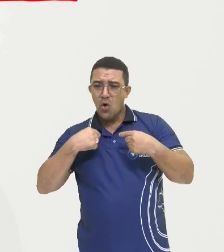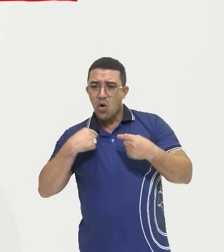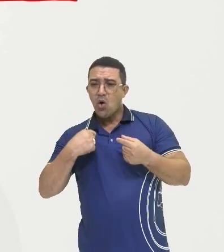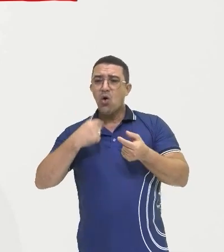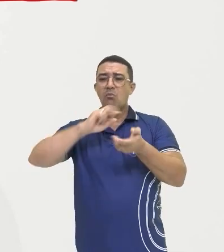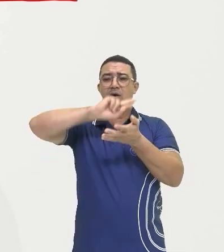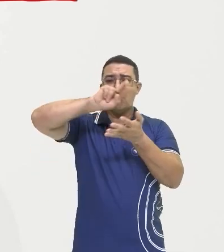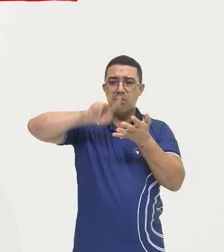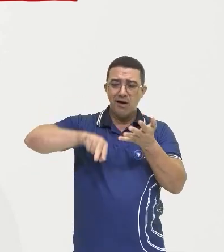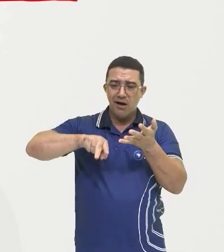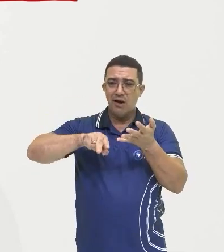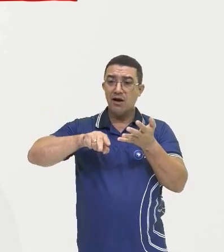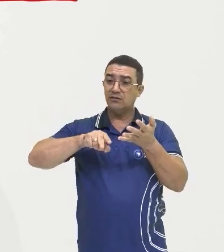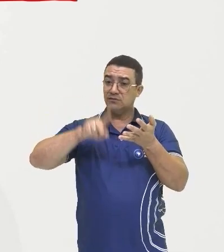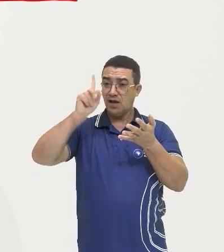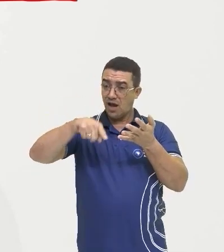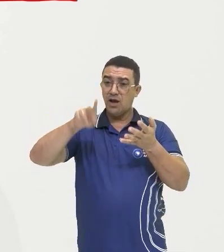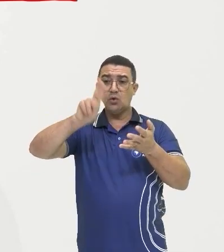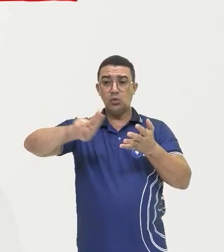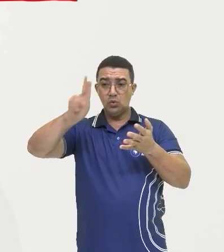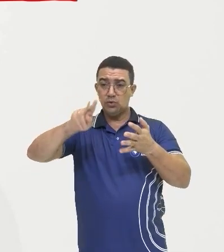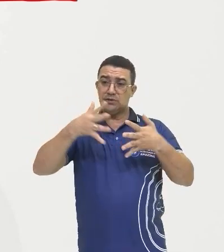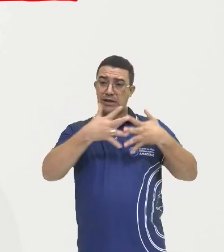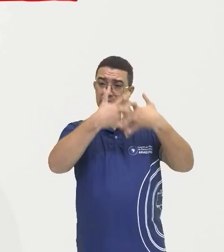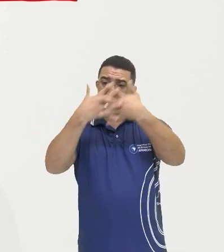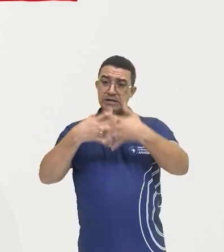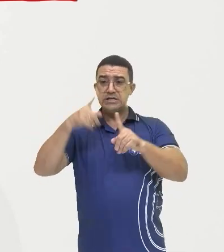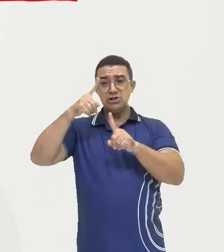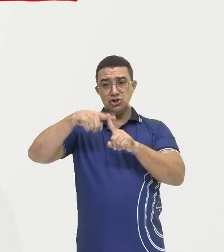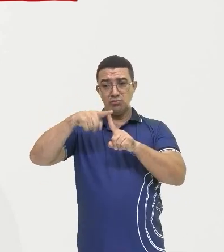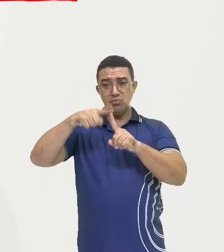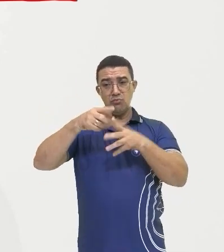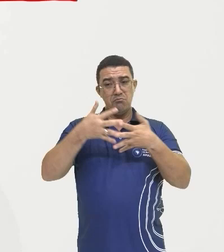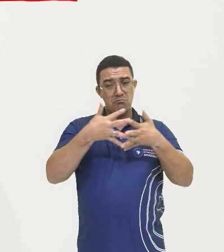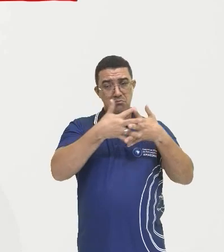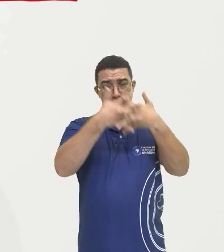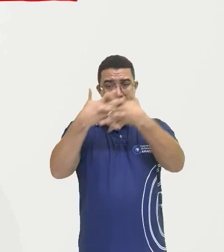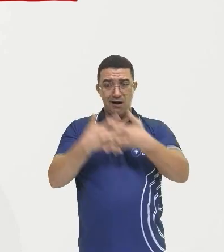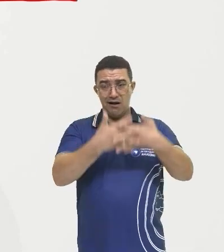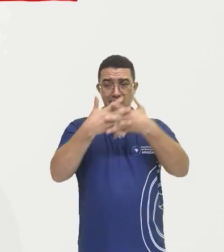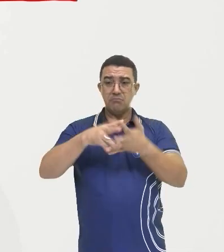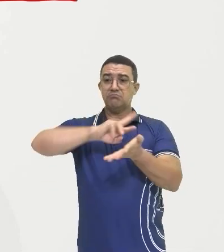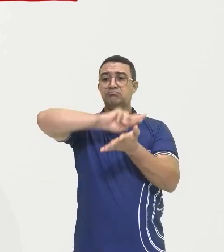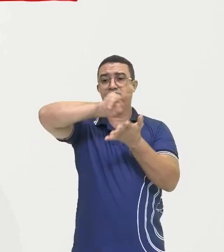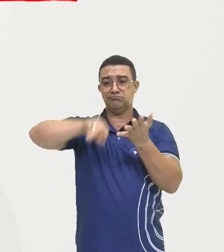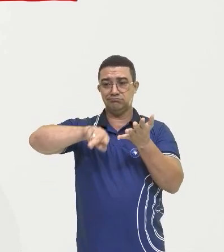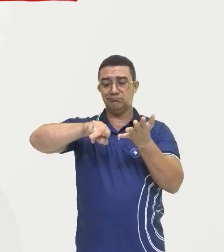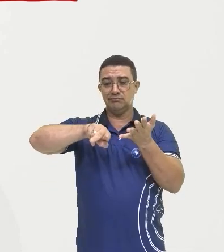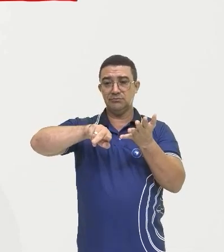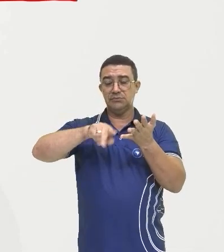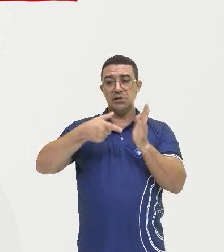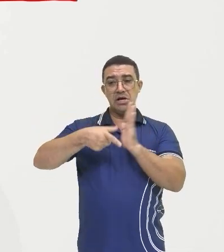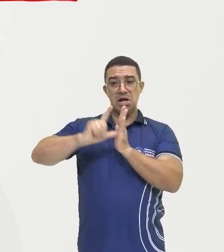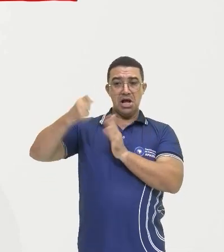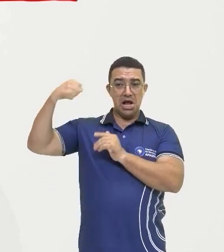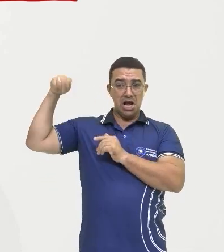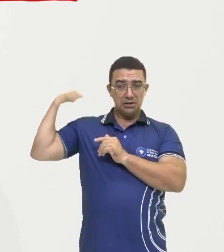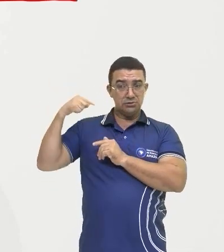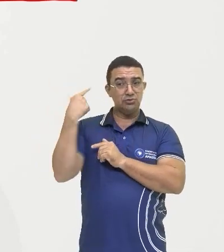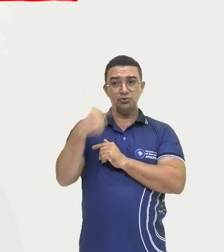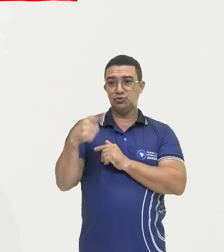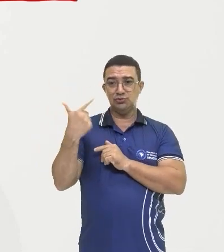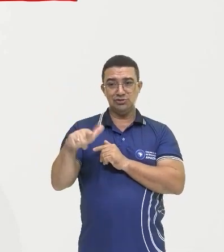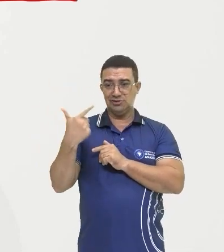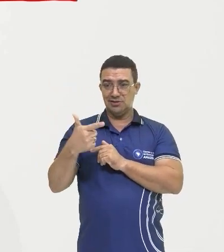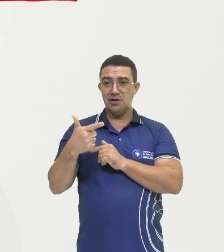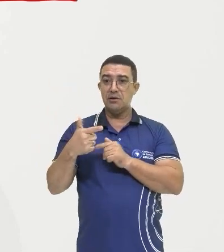chegam? Utilizando os meios de transportes. Então, enquanto a gente não tem essa evolução dos meios de